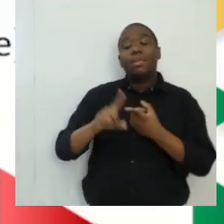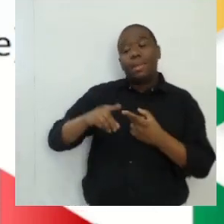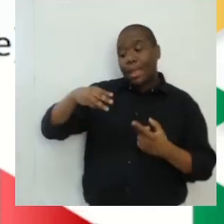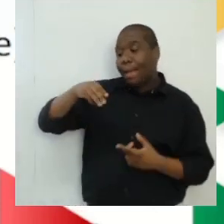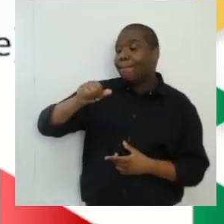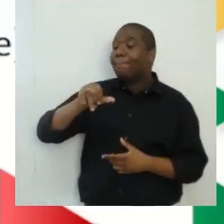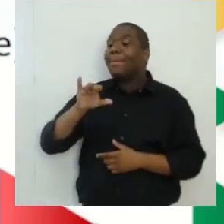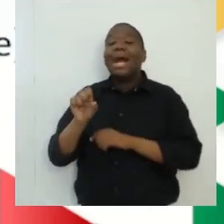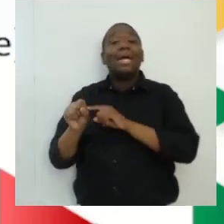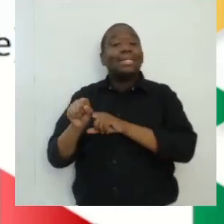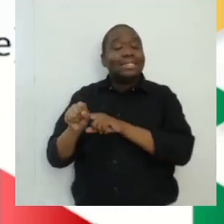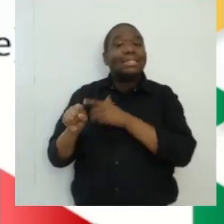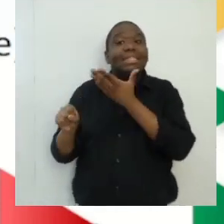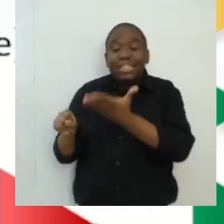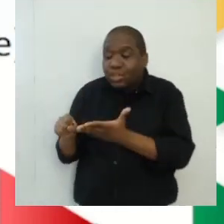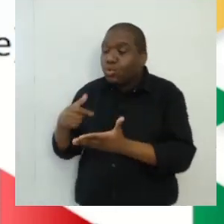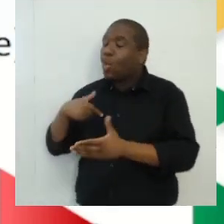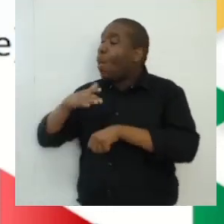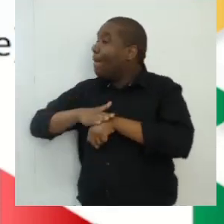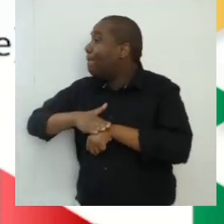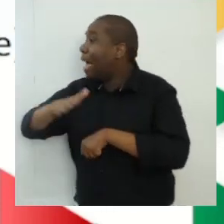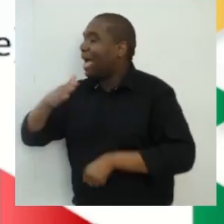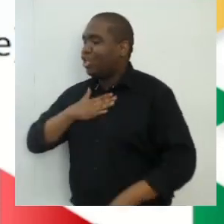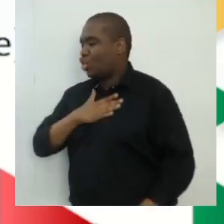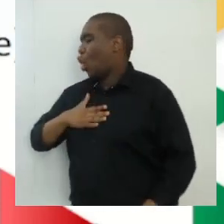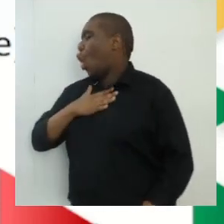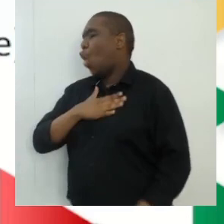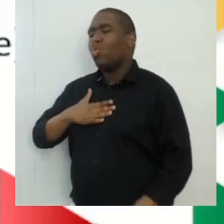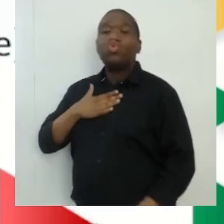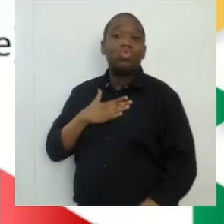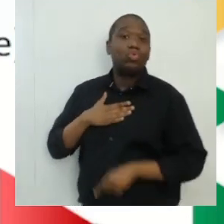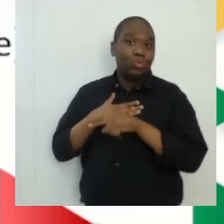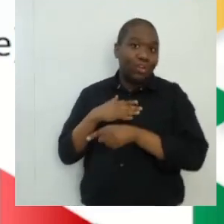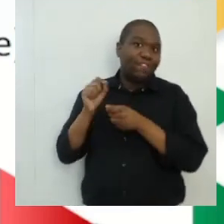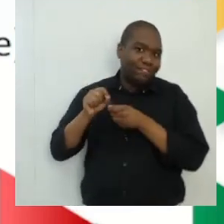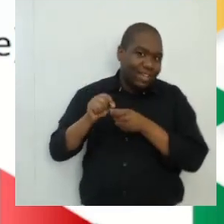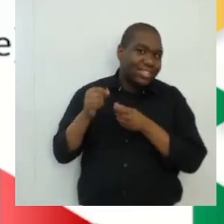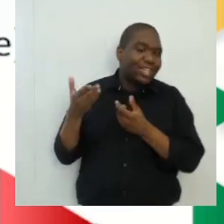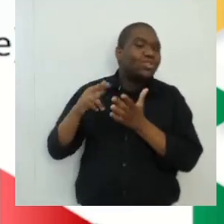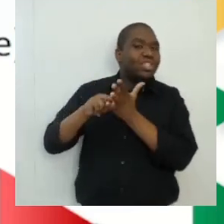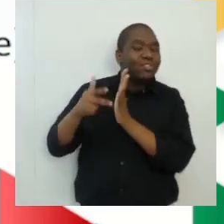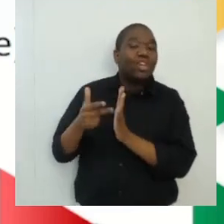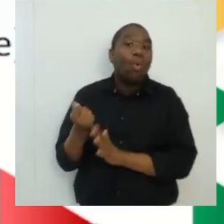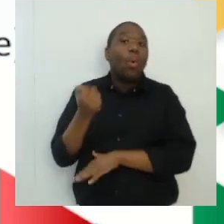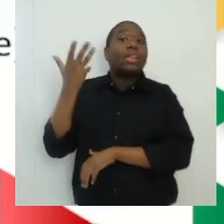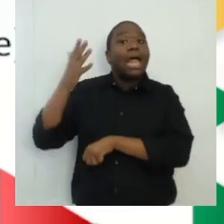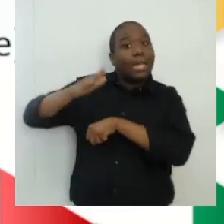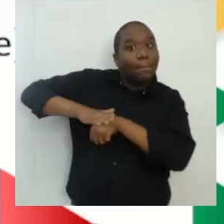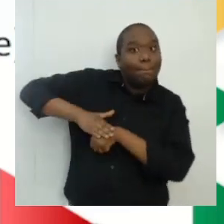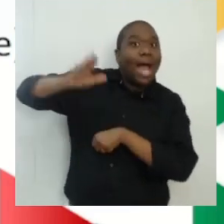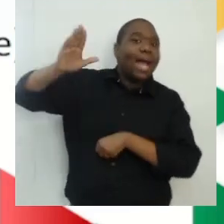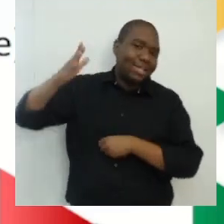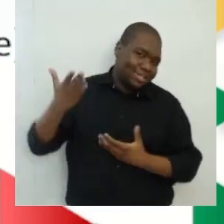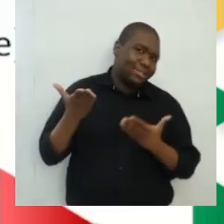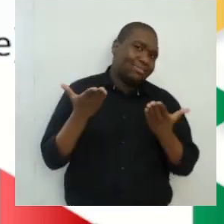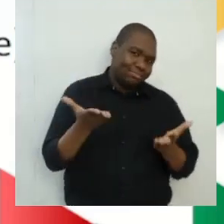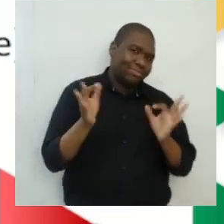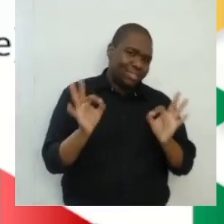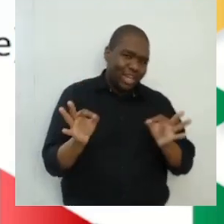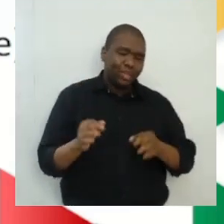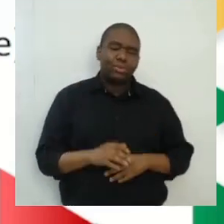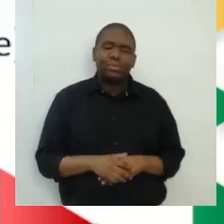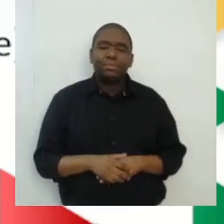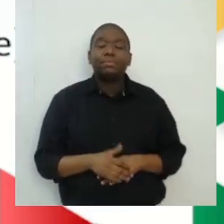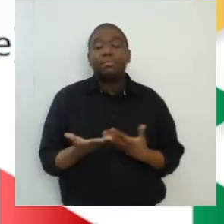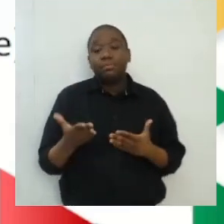Isto é o que mais gosto de fazer. É aumento, é com relação à quantidade. Bem, gente, com relação